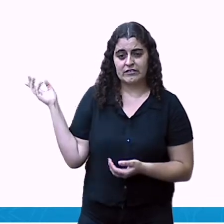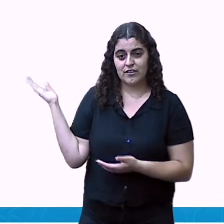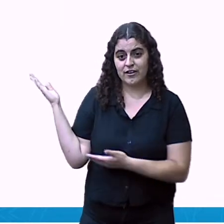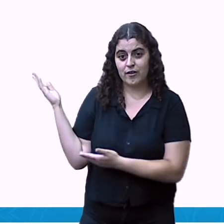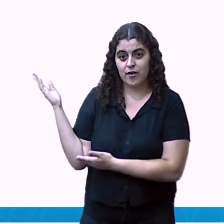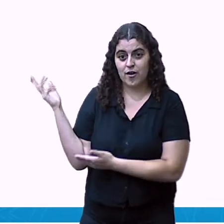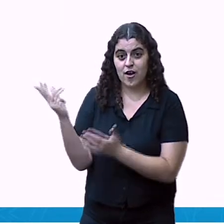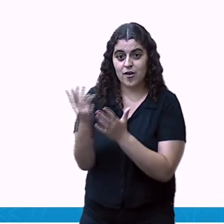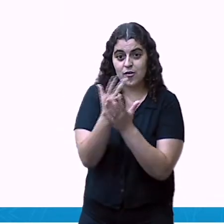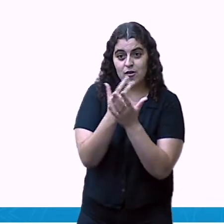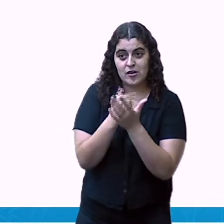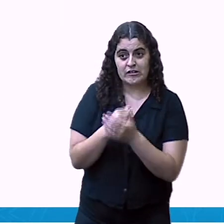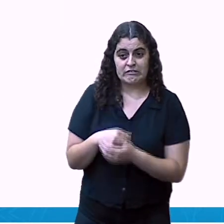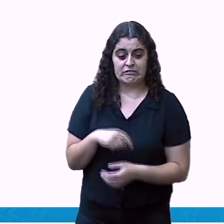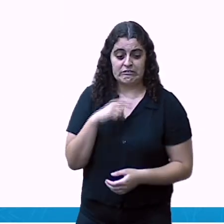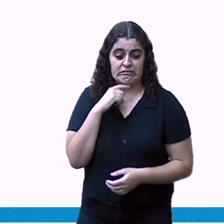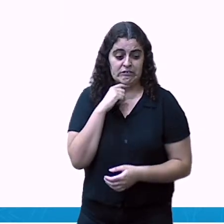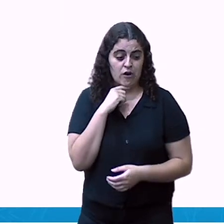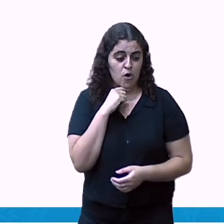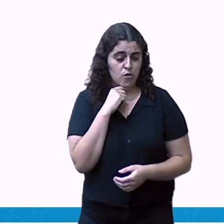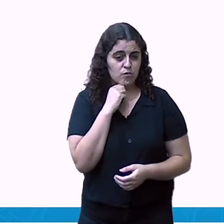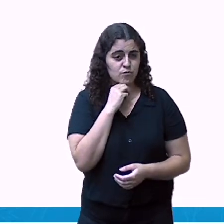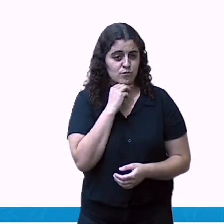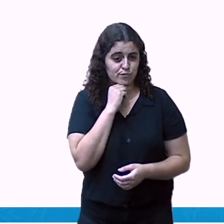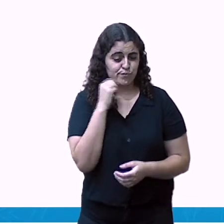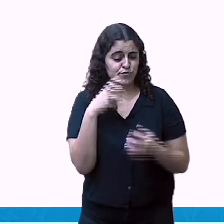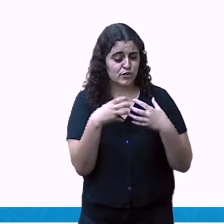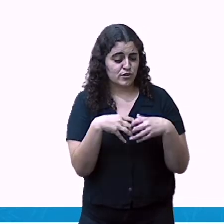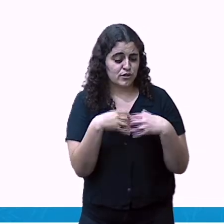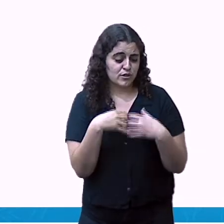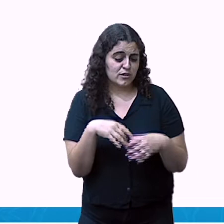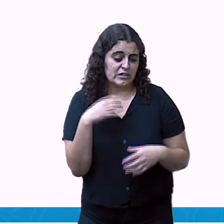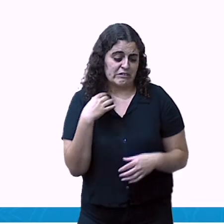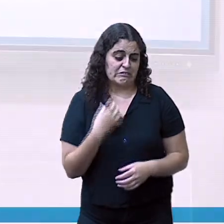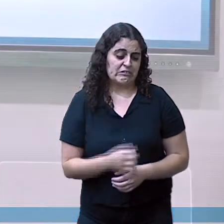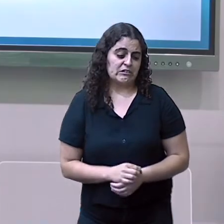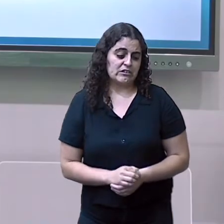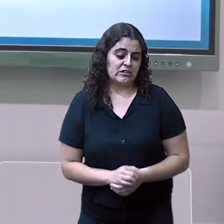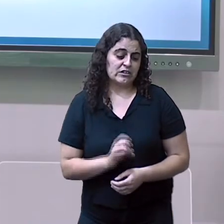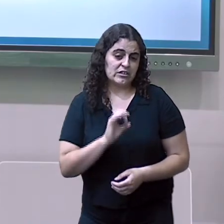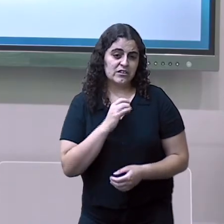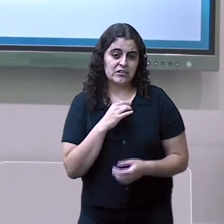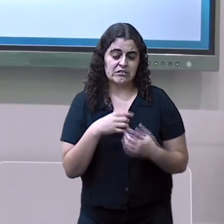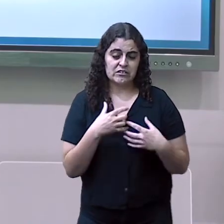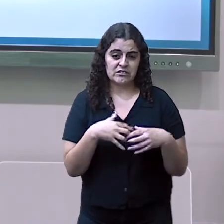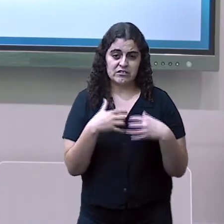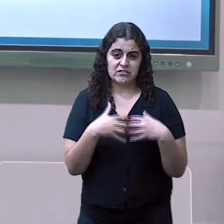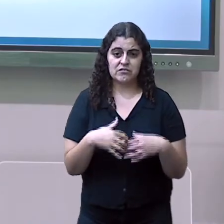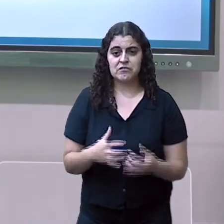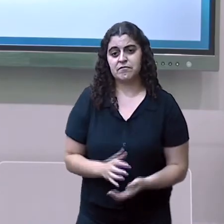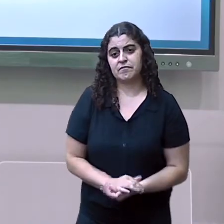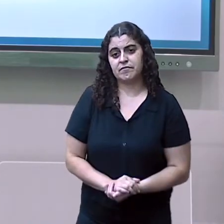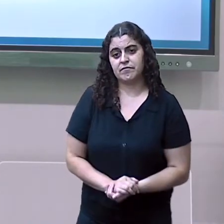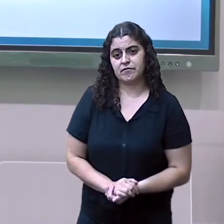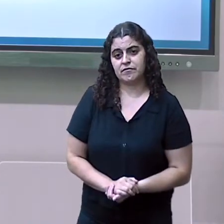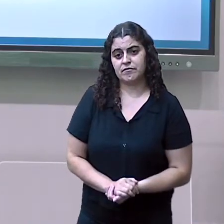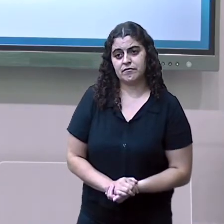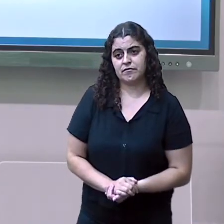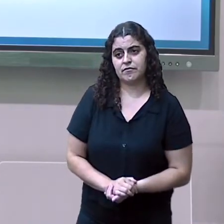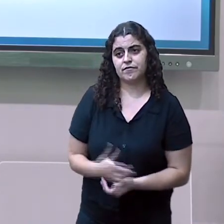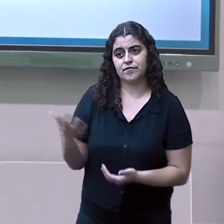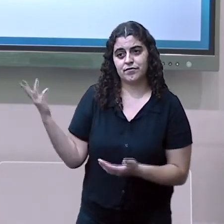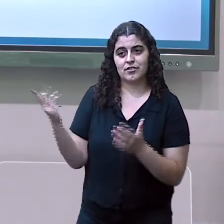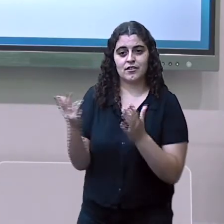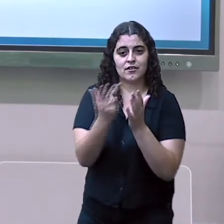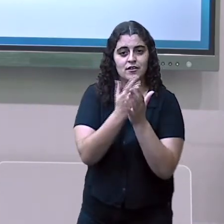Olha. E será que eu acertei ou não acertei? Aquele suorzinho frio, né? Estou confuso. São